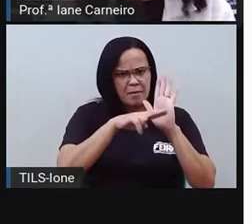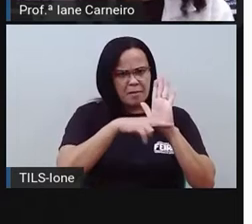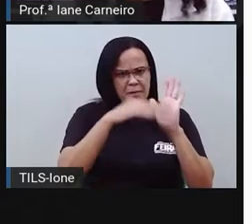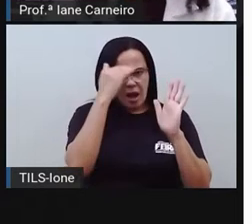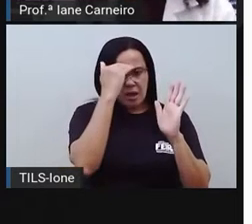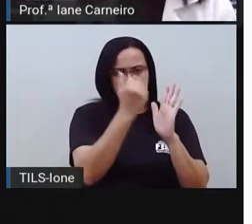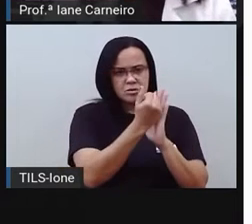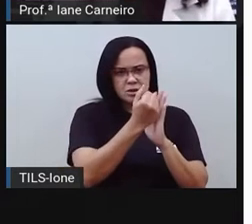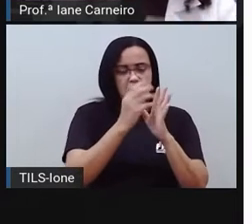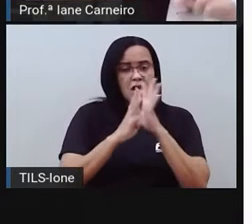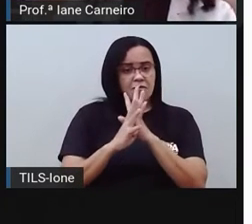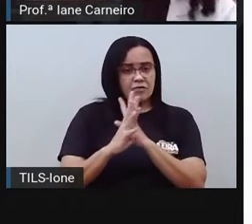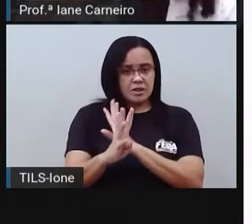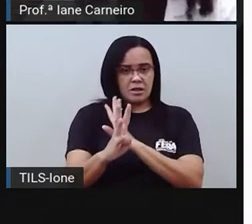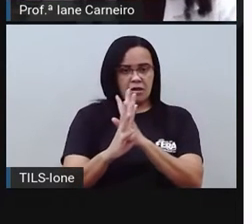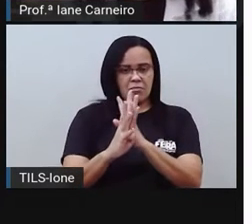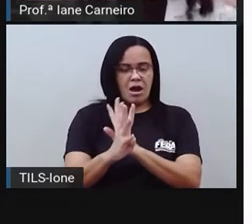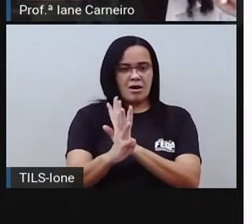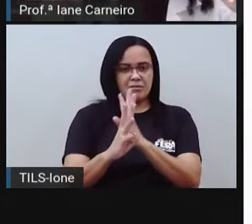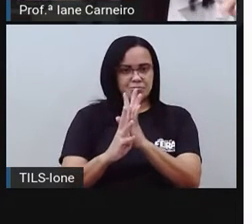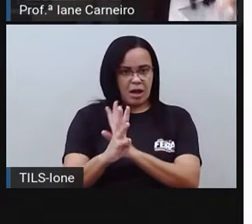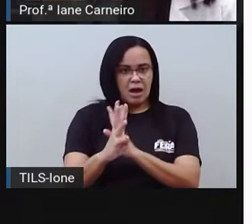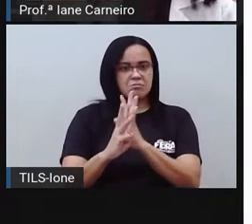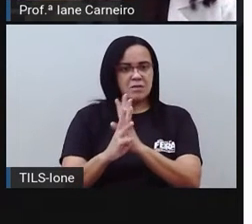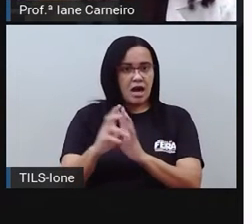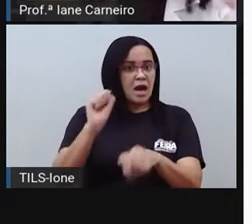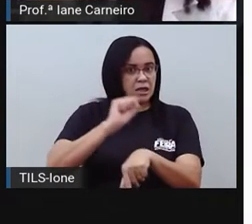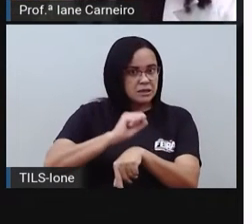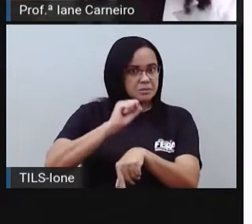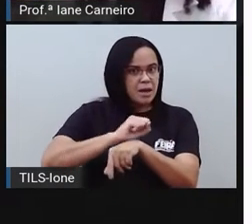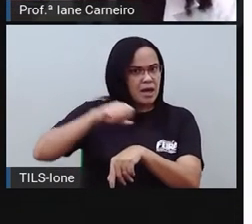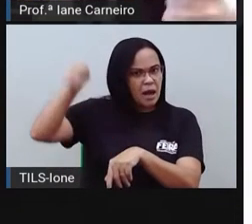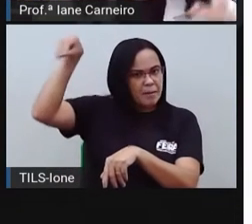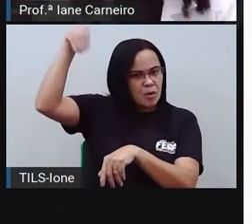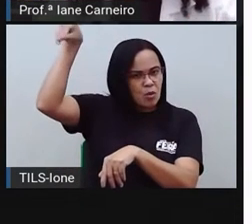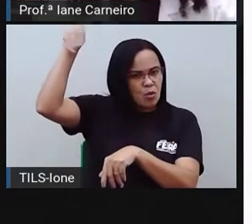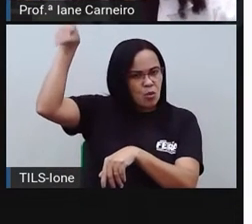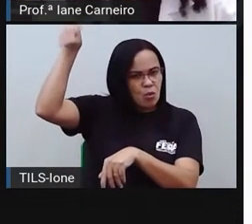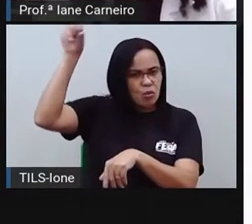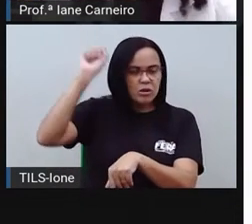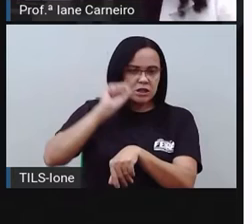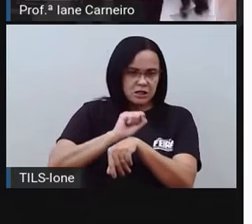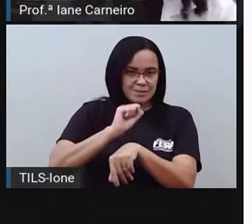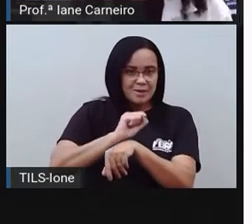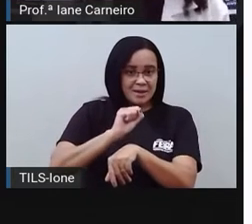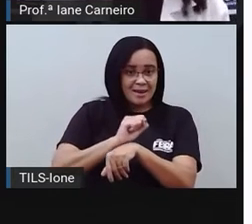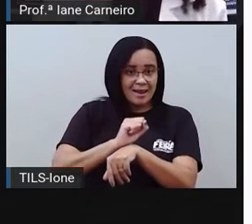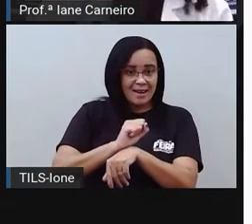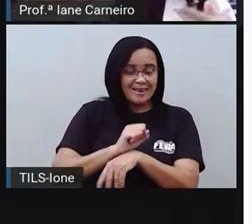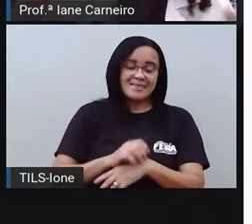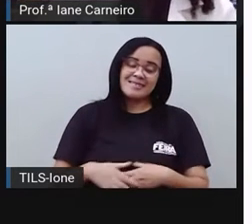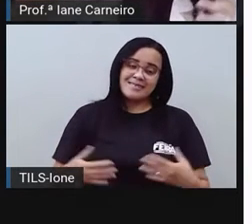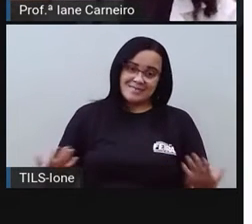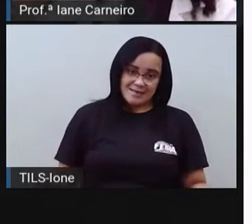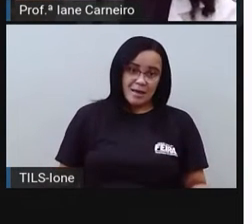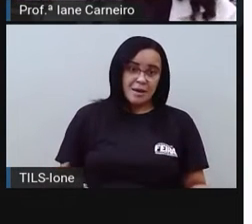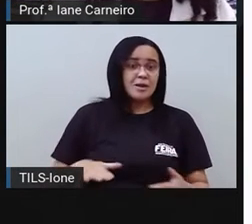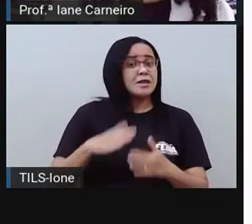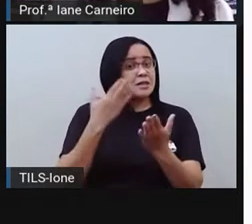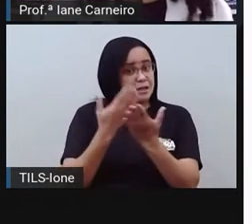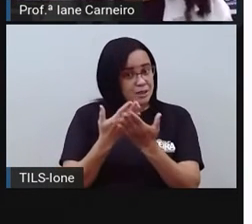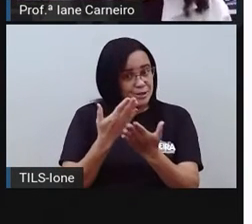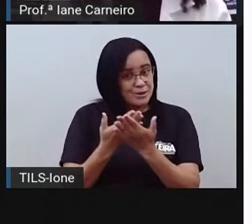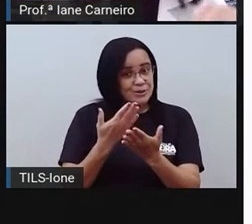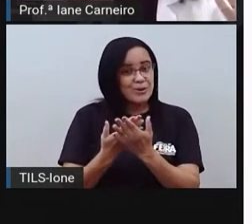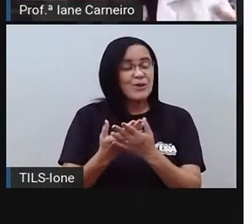em fila, né? Não precisa esperar tocar um sinal. Não precisa pedir autorização. Mamãe, eu quero ir no banheiro. Na escola, a gente precisa